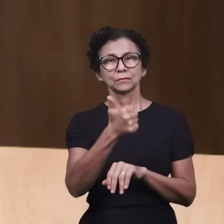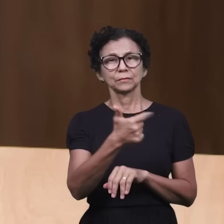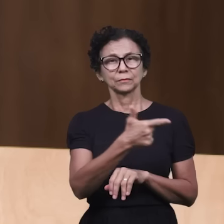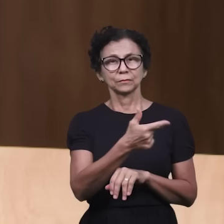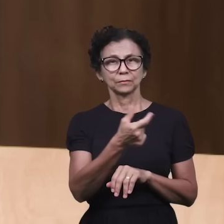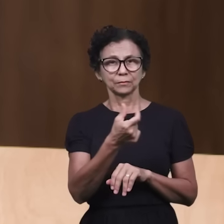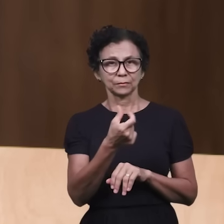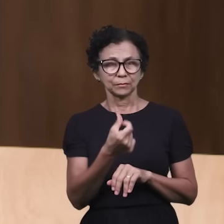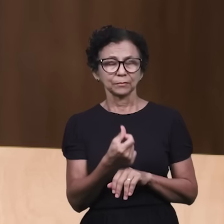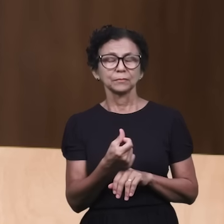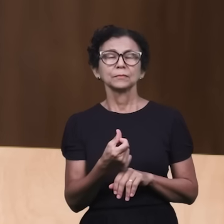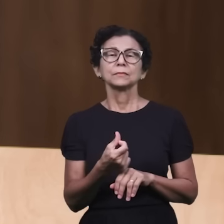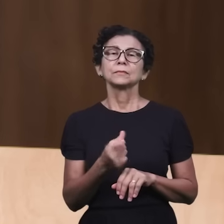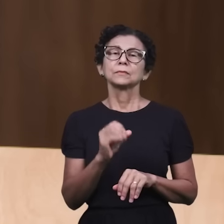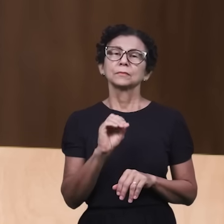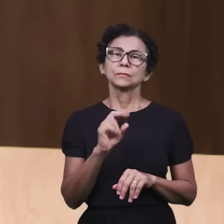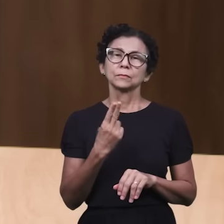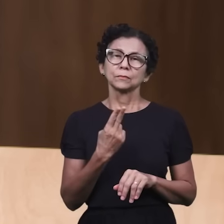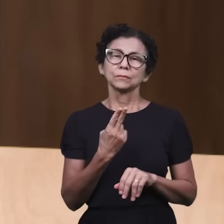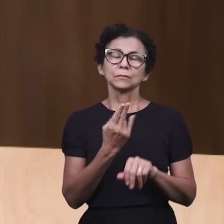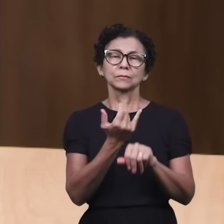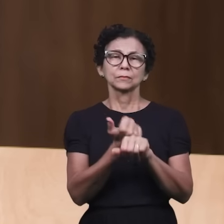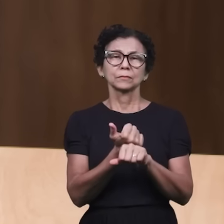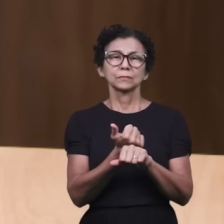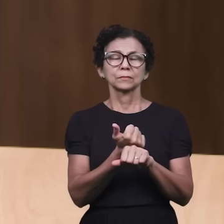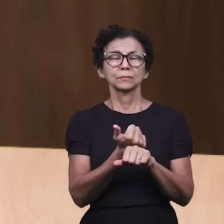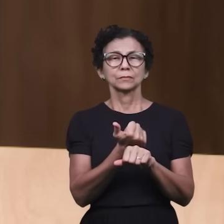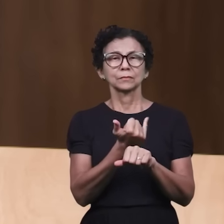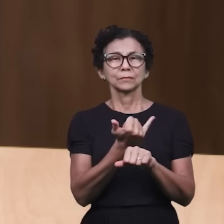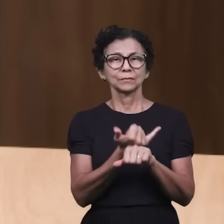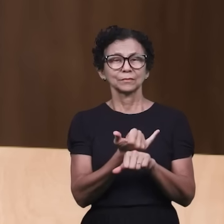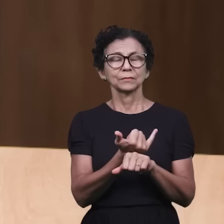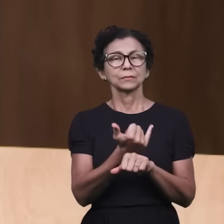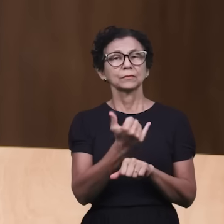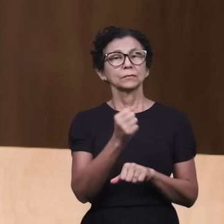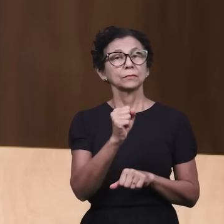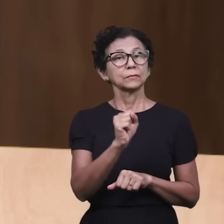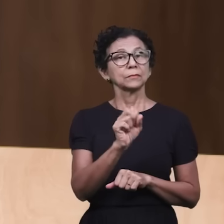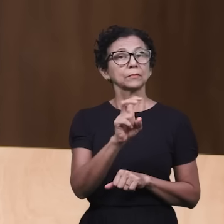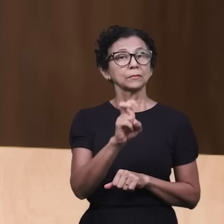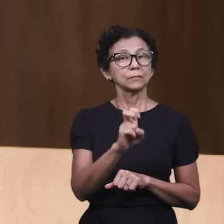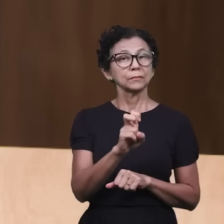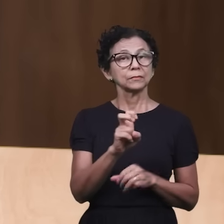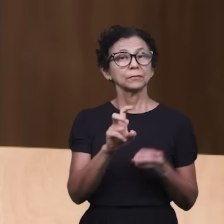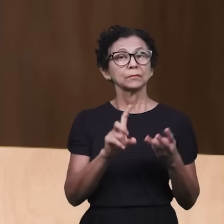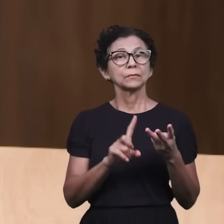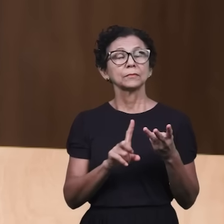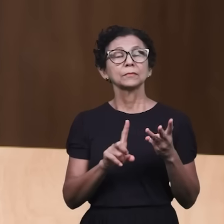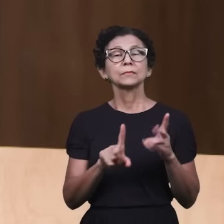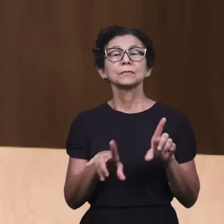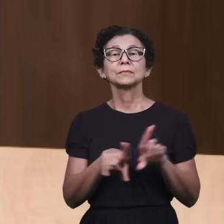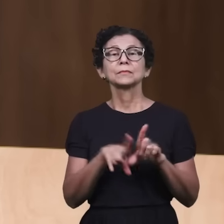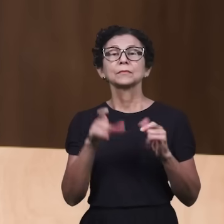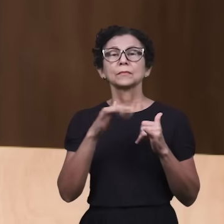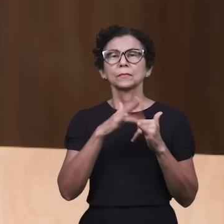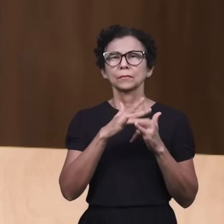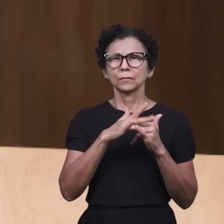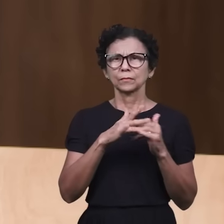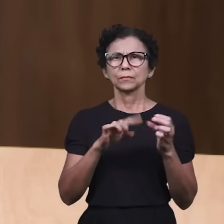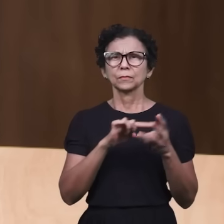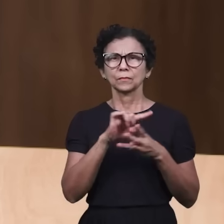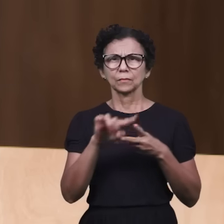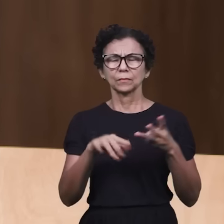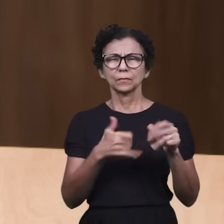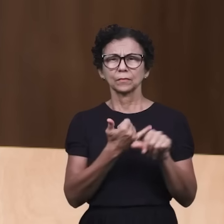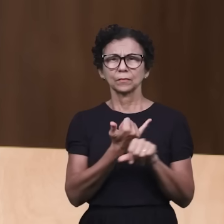85 da Sky, mesmo aqueles irmãos que nos veem pelo canal do YouTube. Não só os nossos irmãos da Igreja